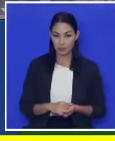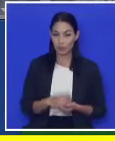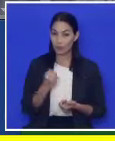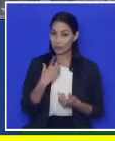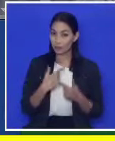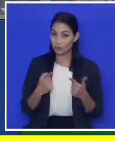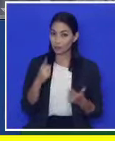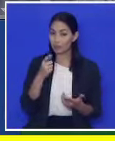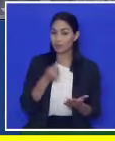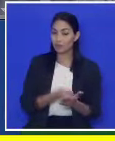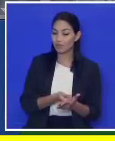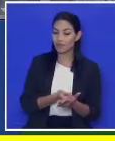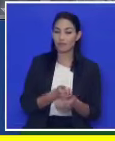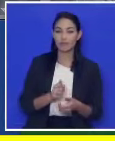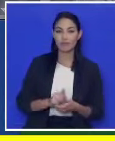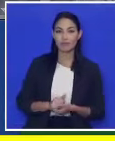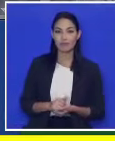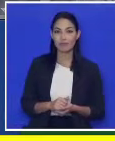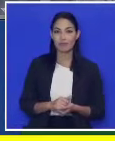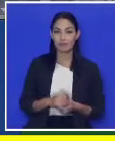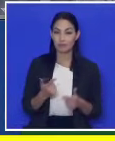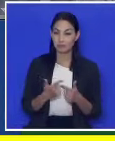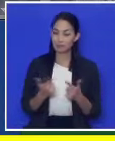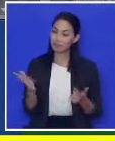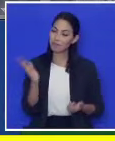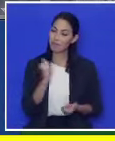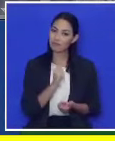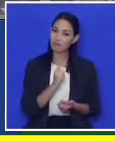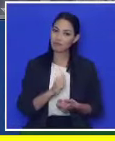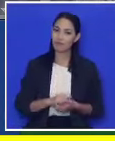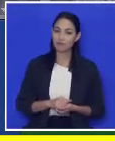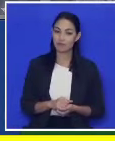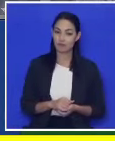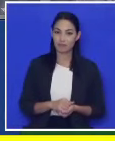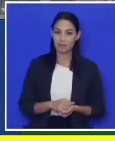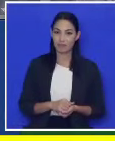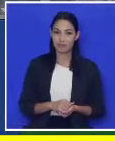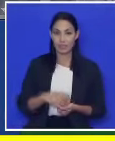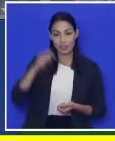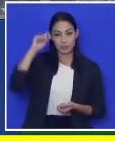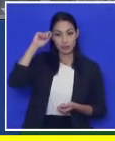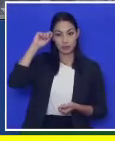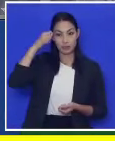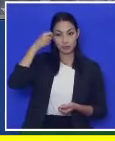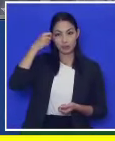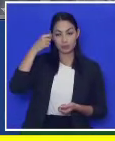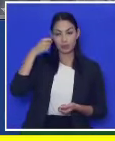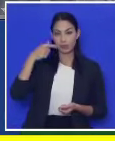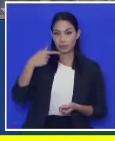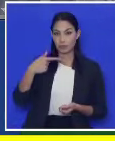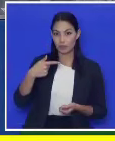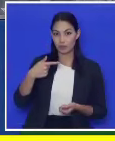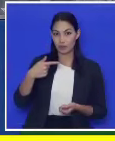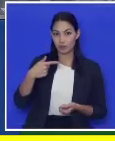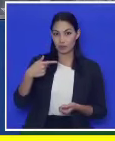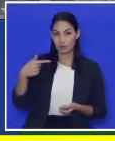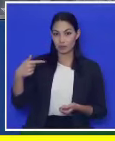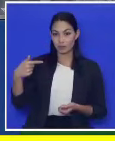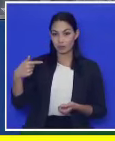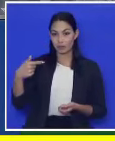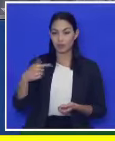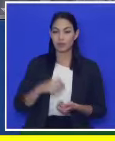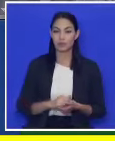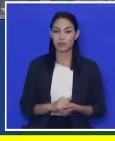Boa sorte para você que apostou. Pode chamar que a sorte vem. Bola preta, número